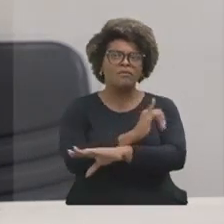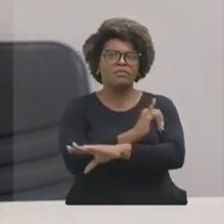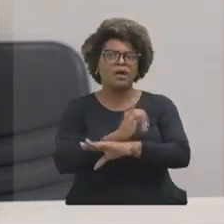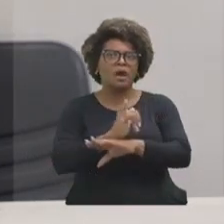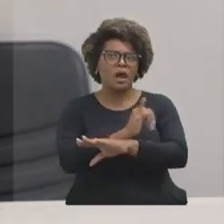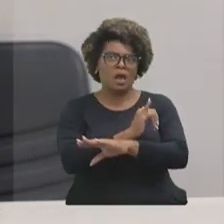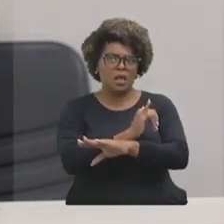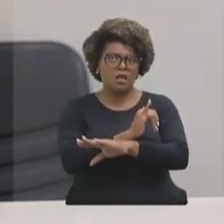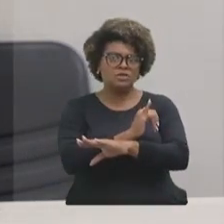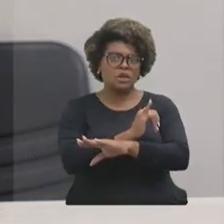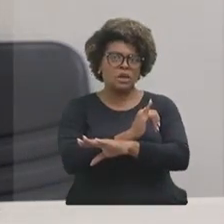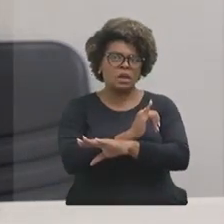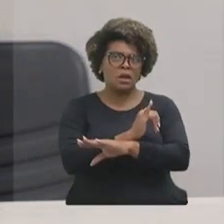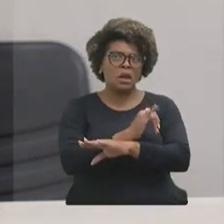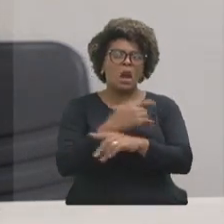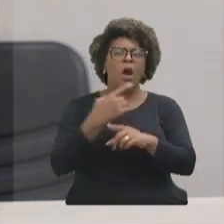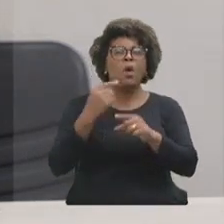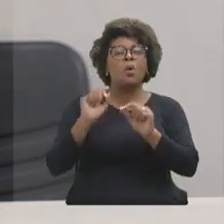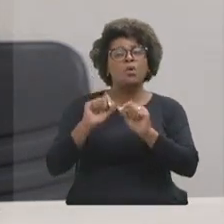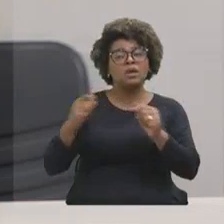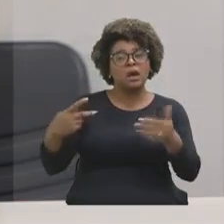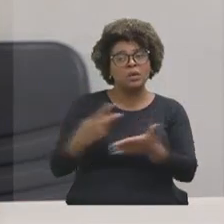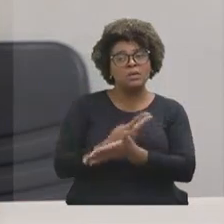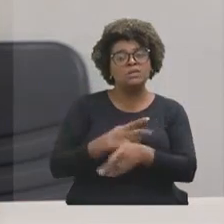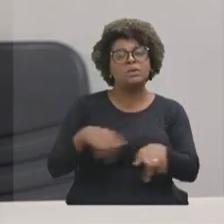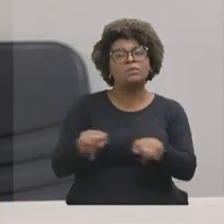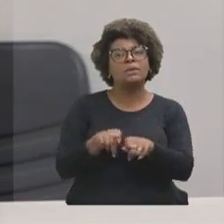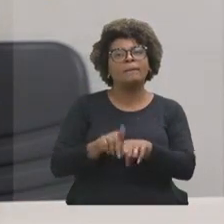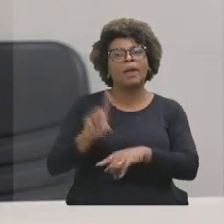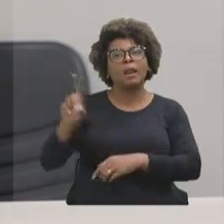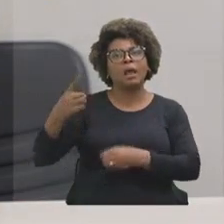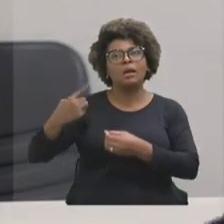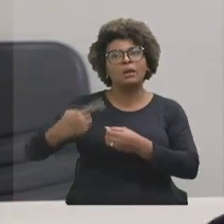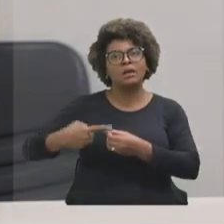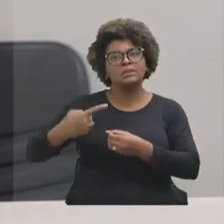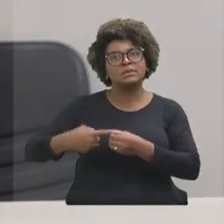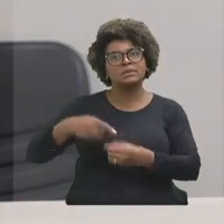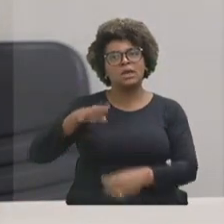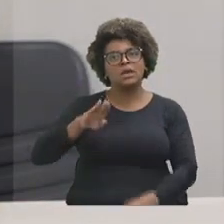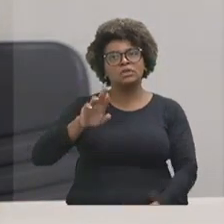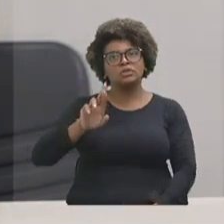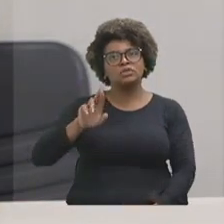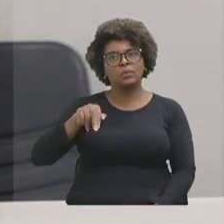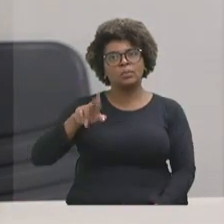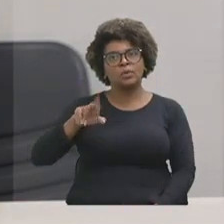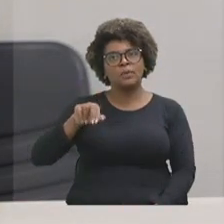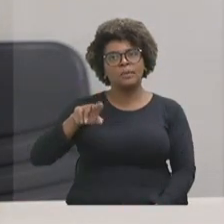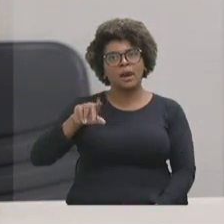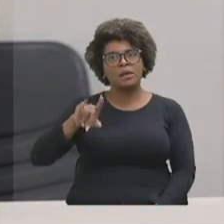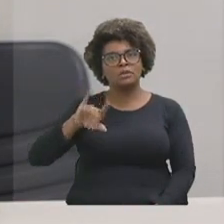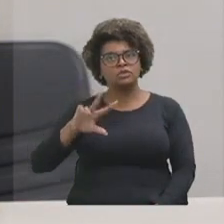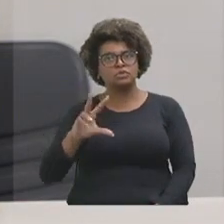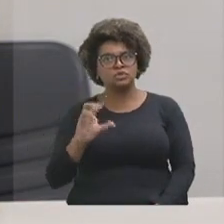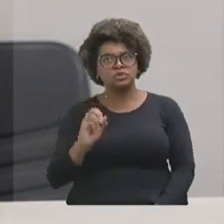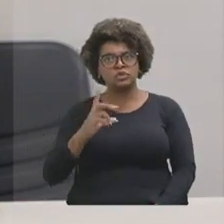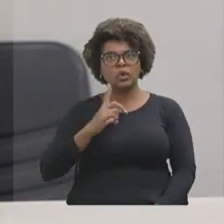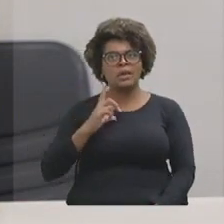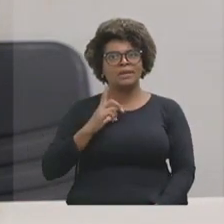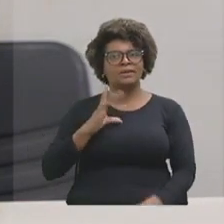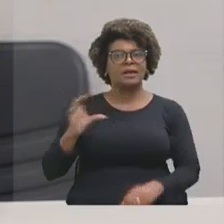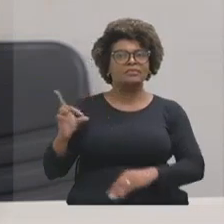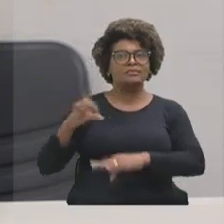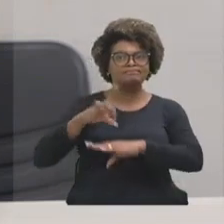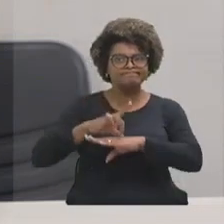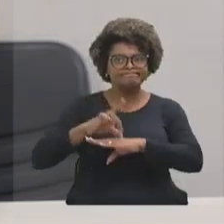do desastre de Brumadinho que é a nova biofálica de mosquito aedes aegypti com bactéria vulgar que essa